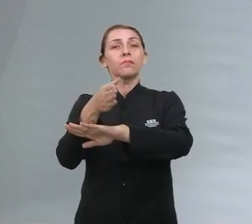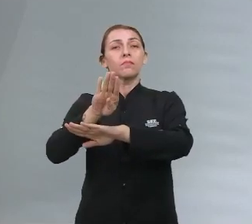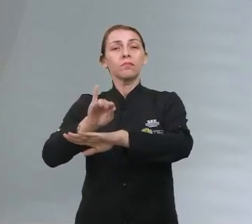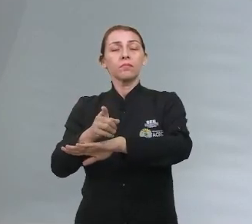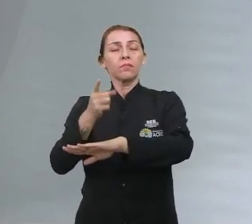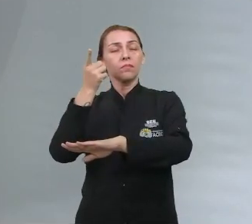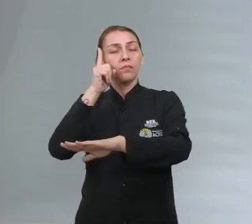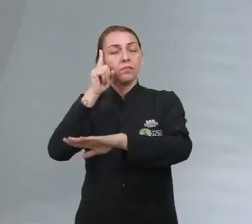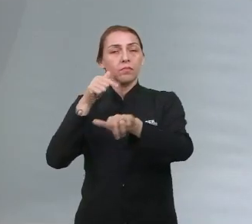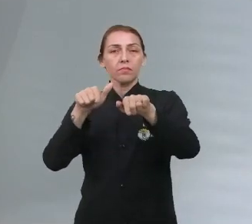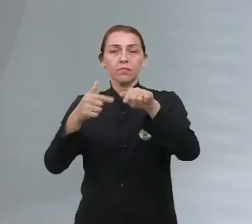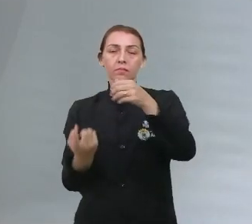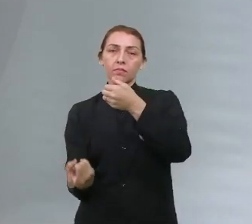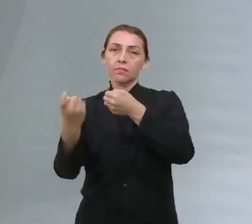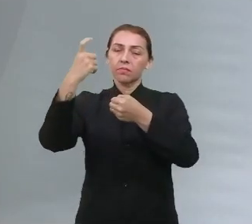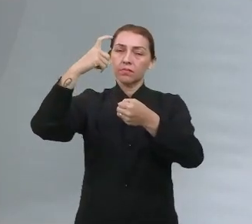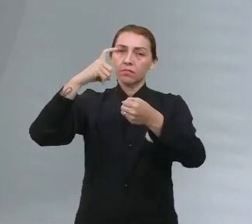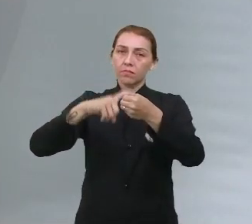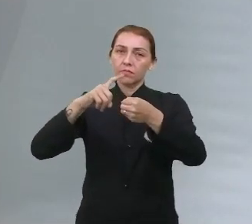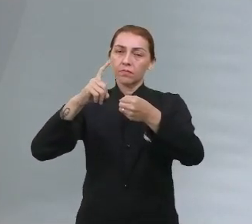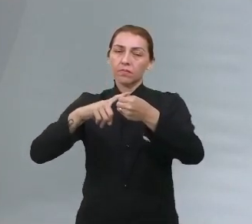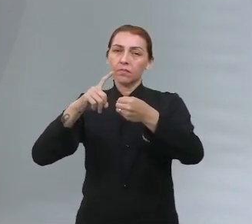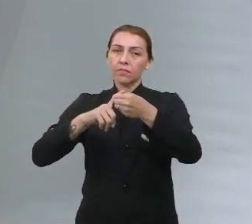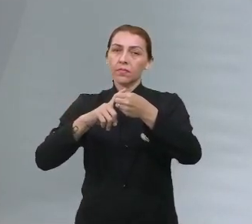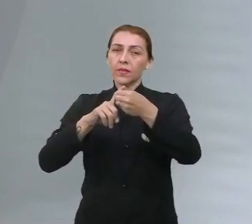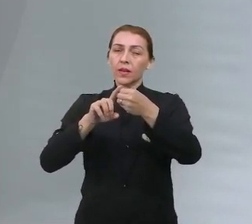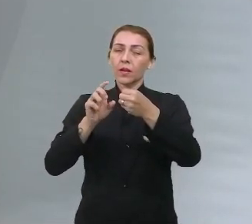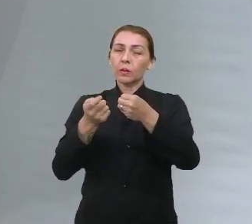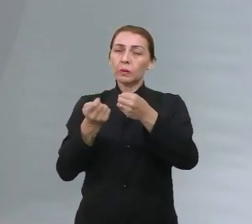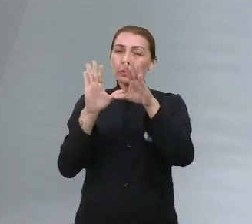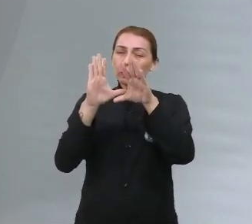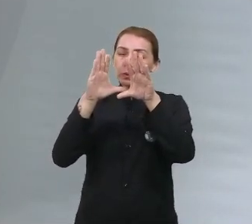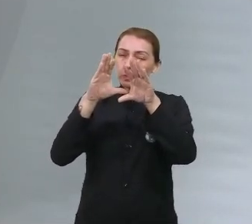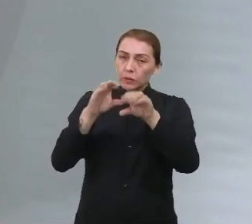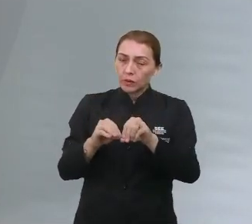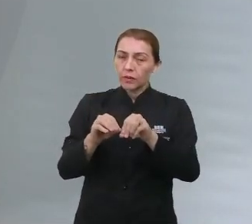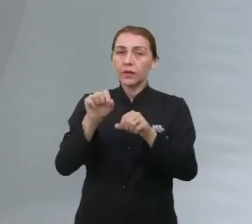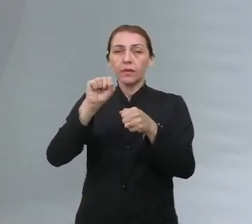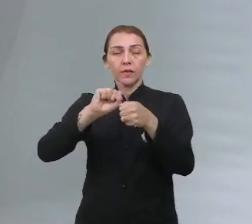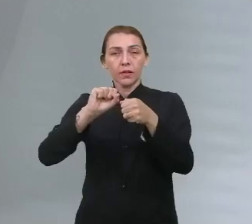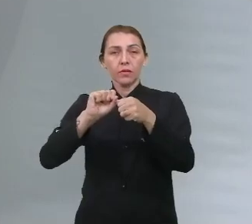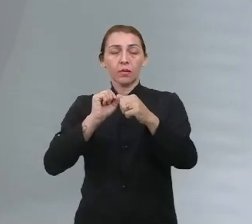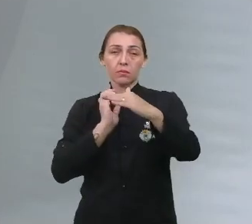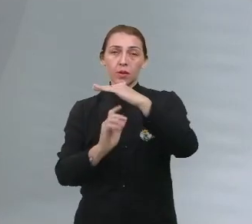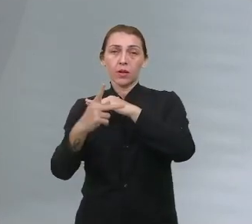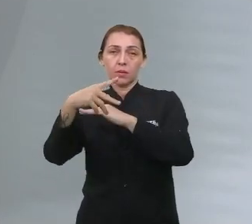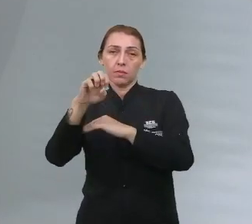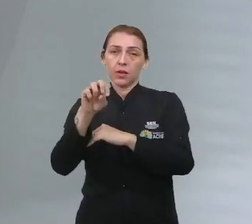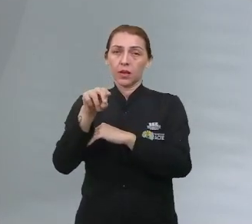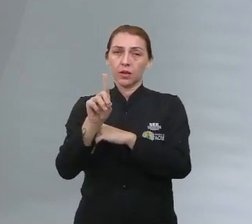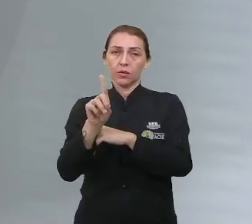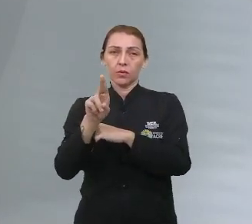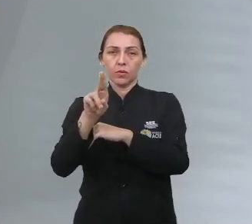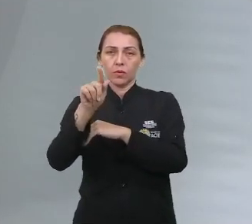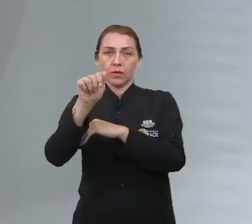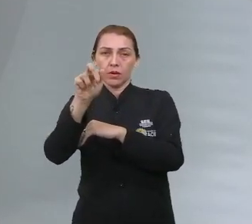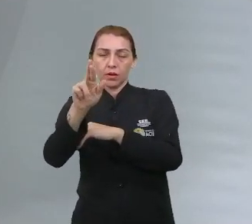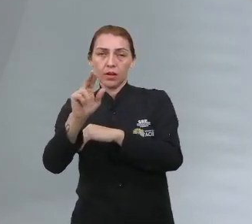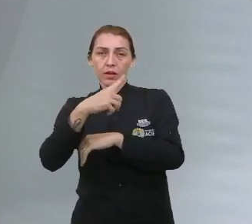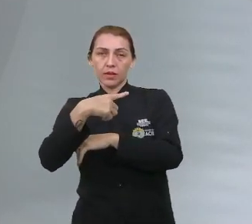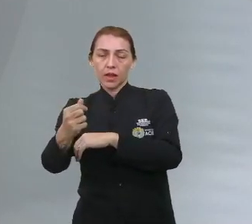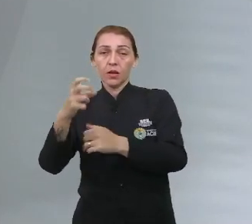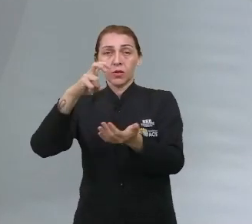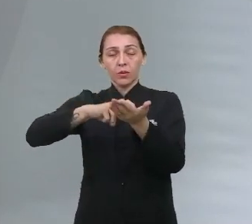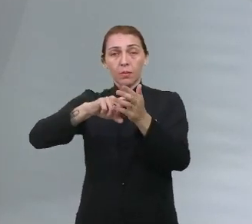dias trabalhar e volta no final do dia, você fez uma migração pendular. Lembra do pêndulo do relógio? Você saiu pela